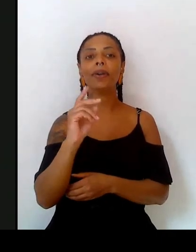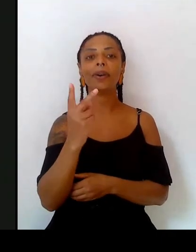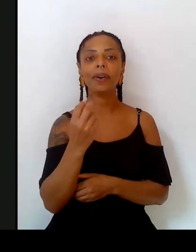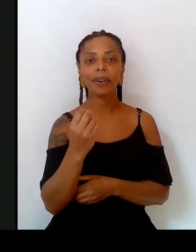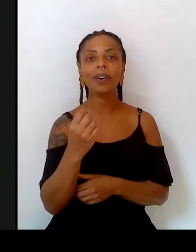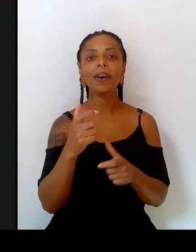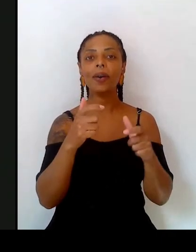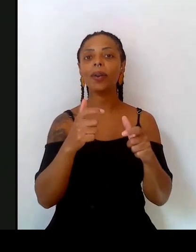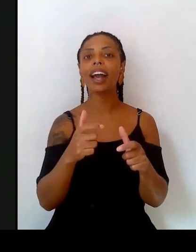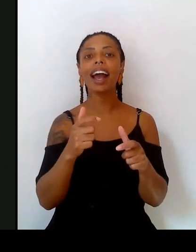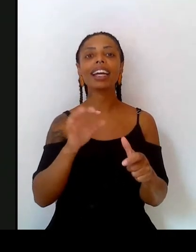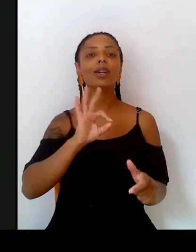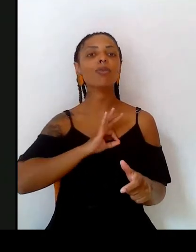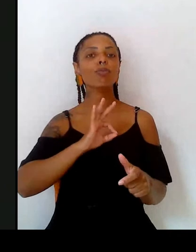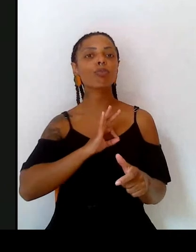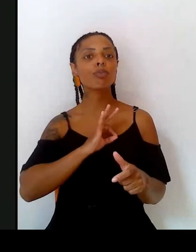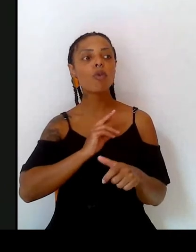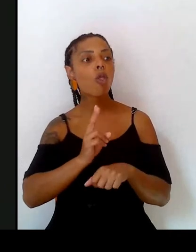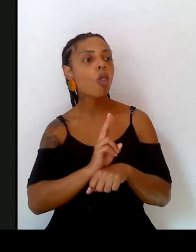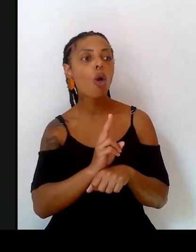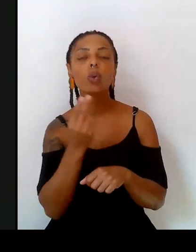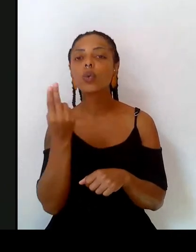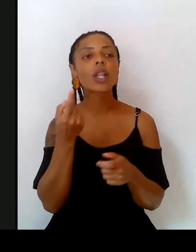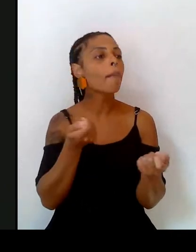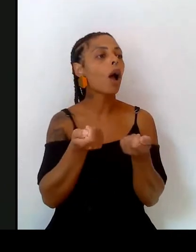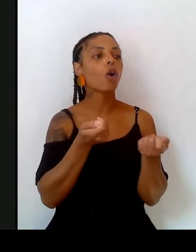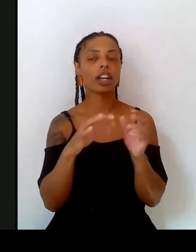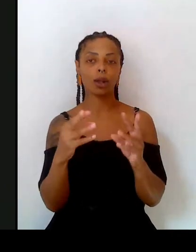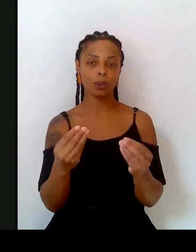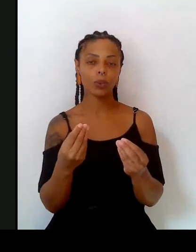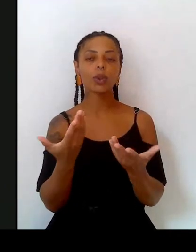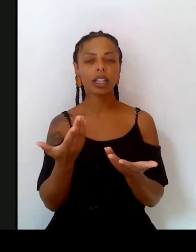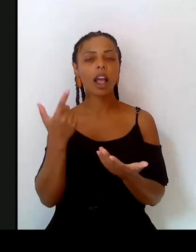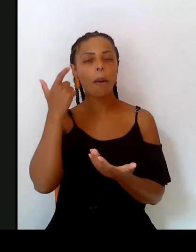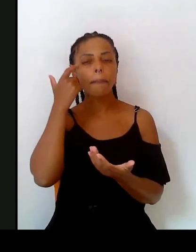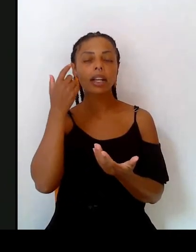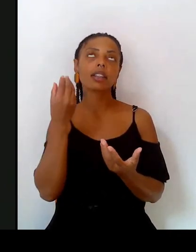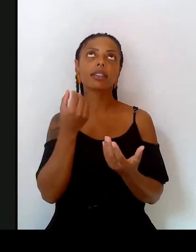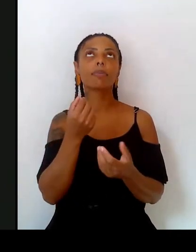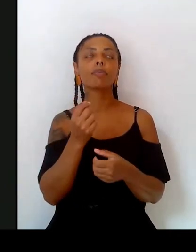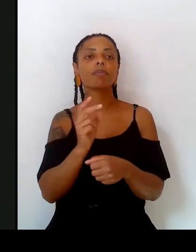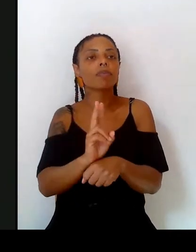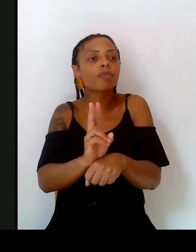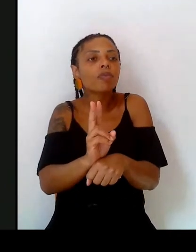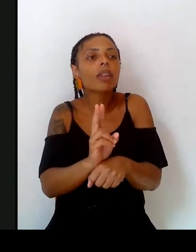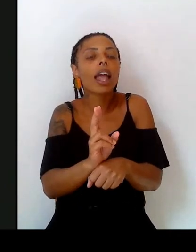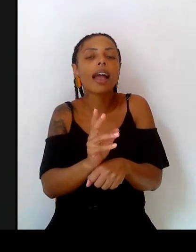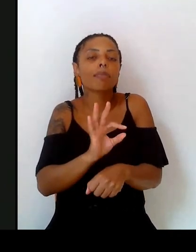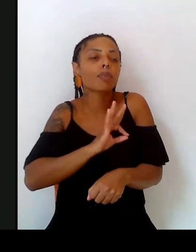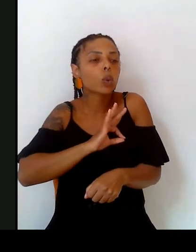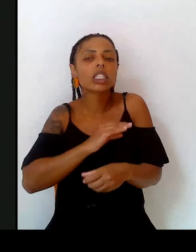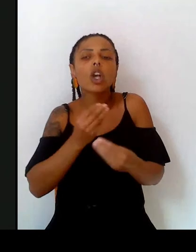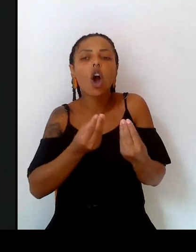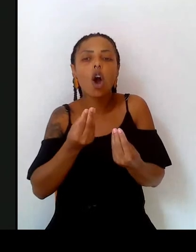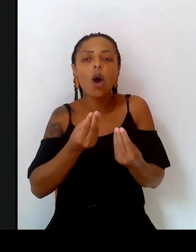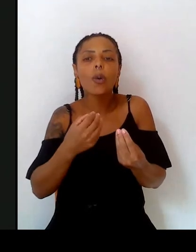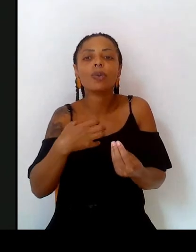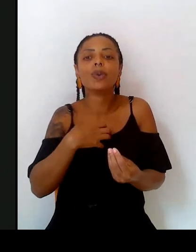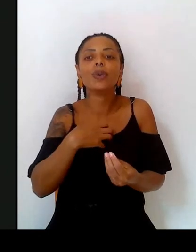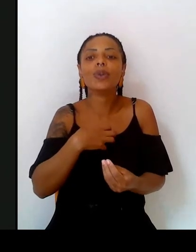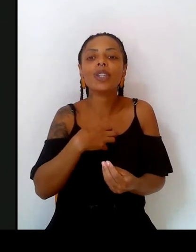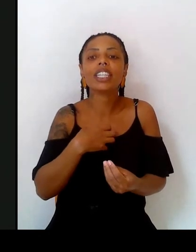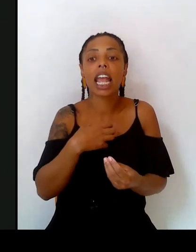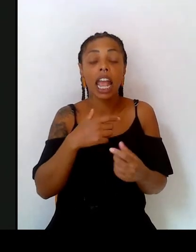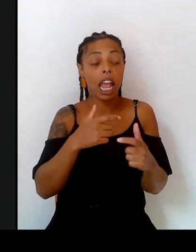Então vamos pensar num policiamento de uma forma mais Ampla essa área esse bairro era muito difícil de compreender